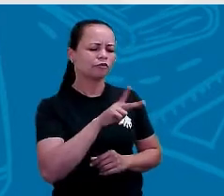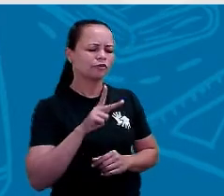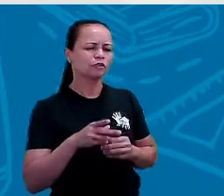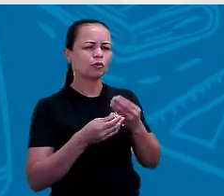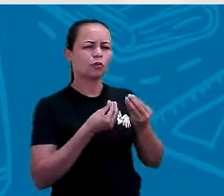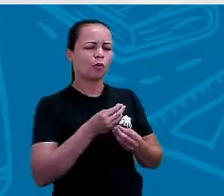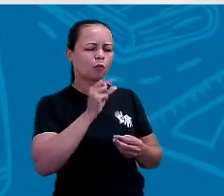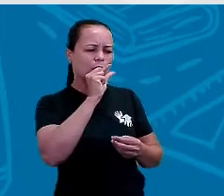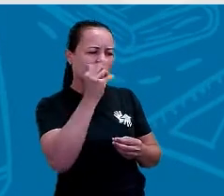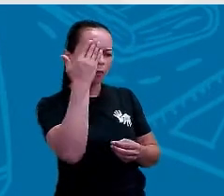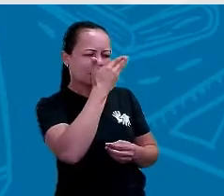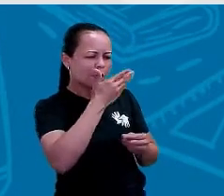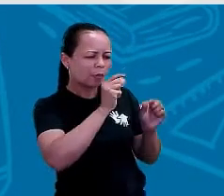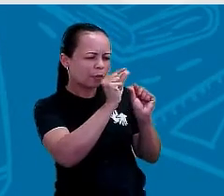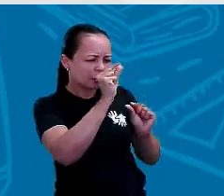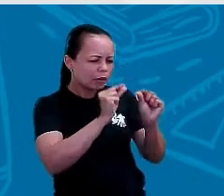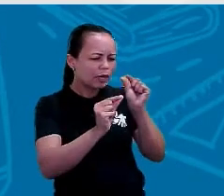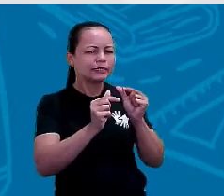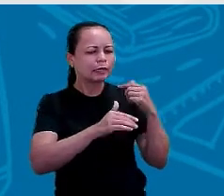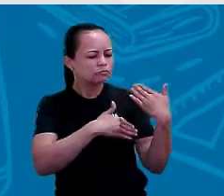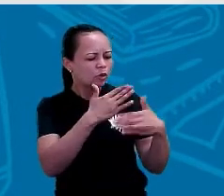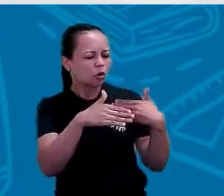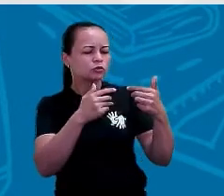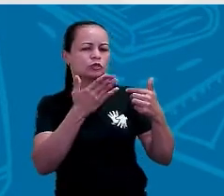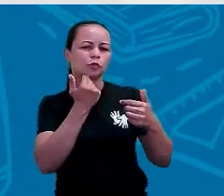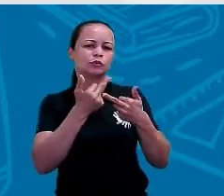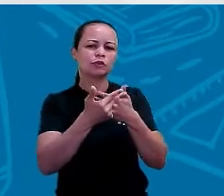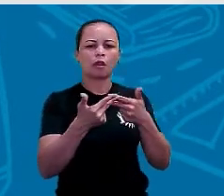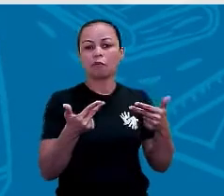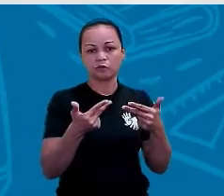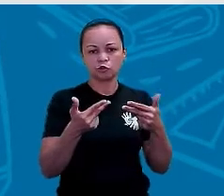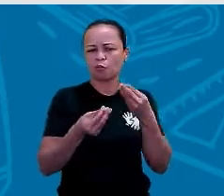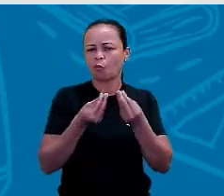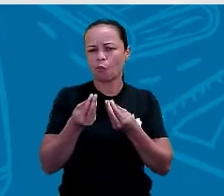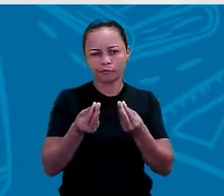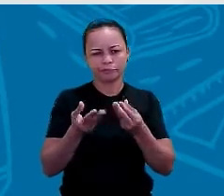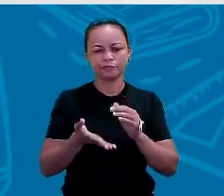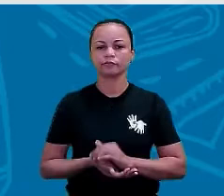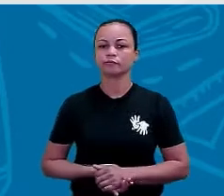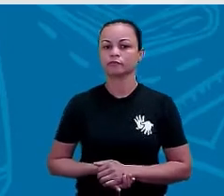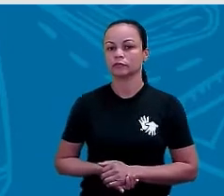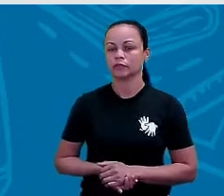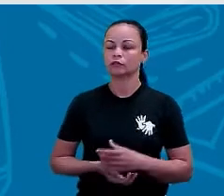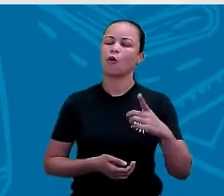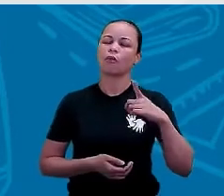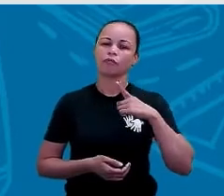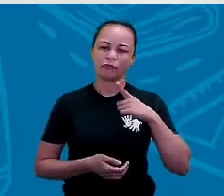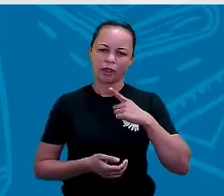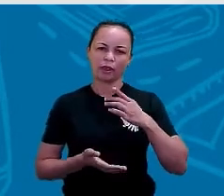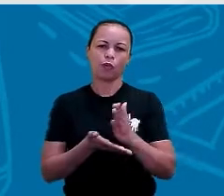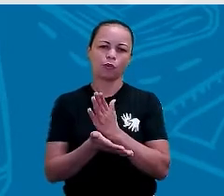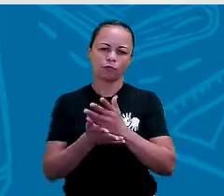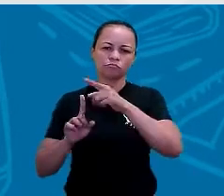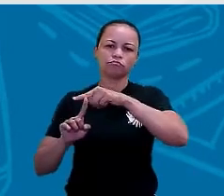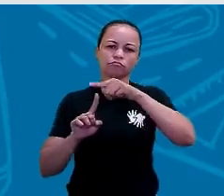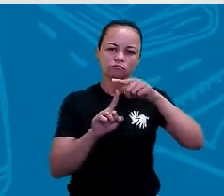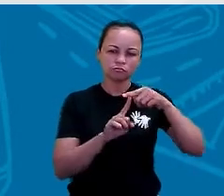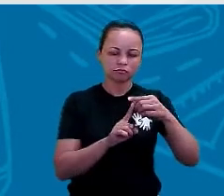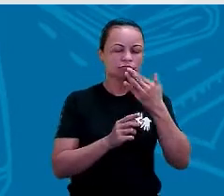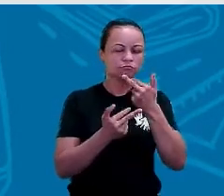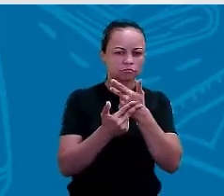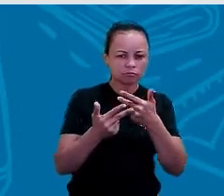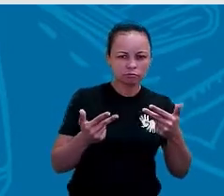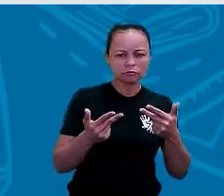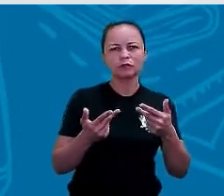com a produção dos alimentos, né? Ou seja, existem alguns tipos de alimentos, como o